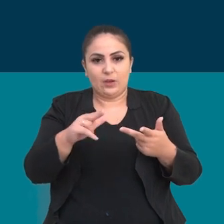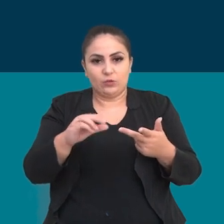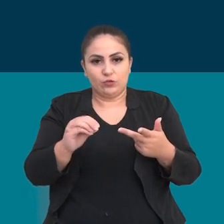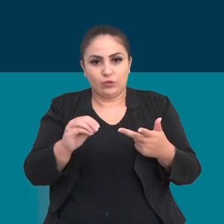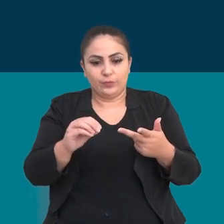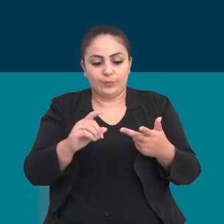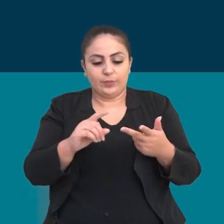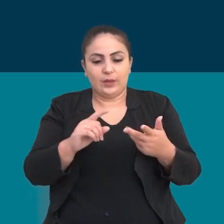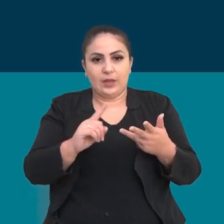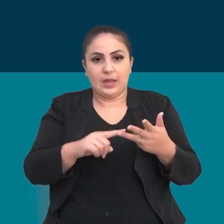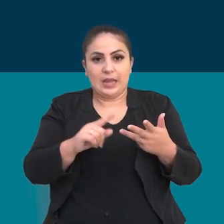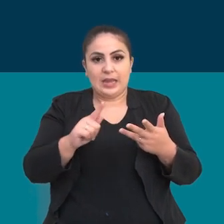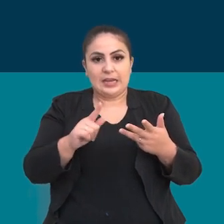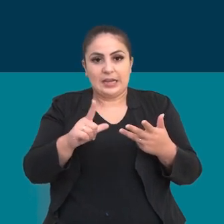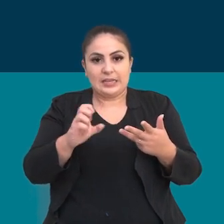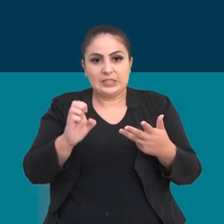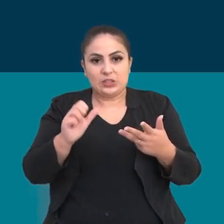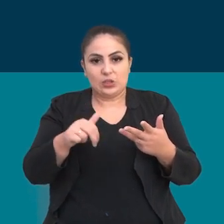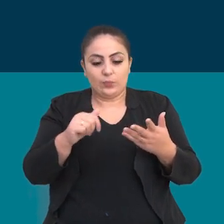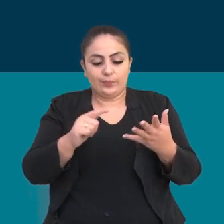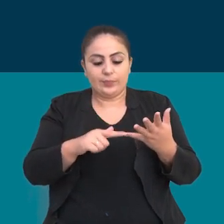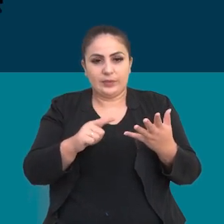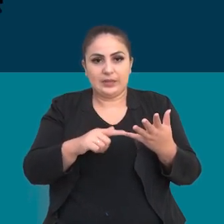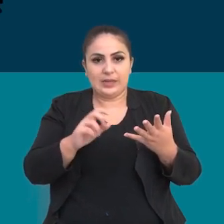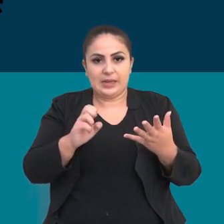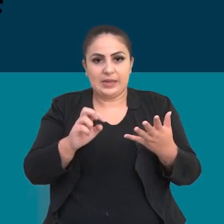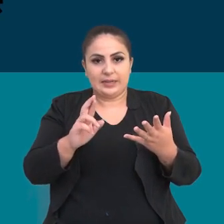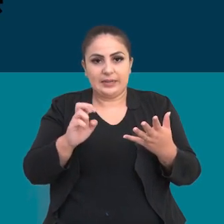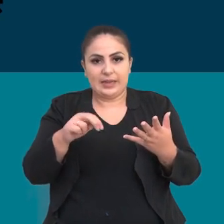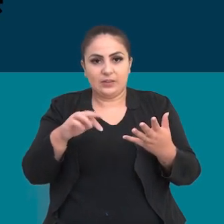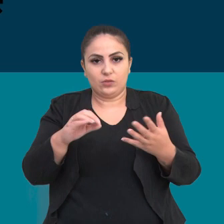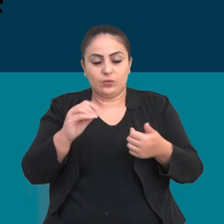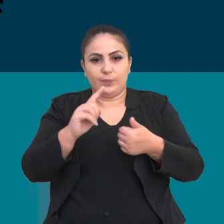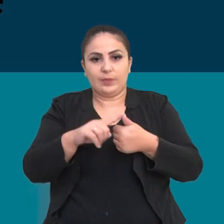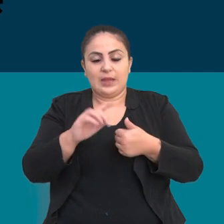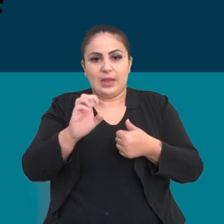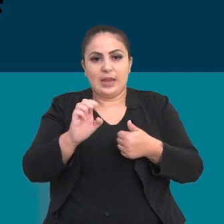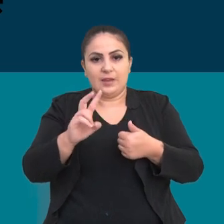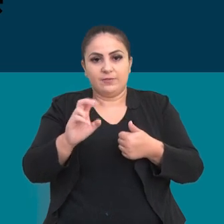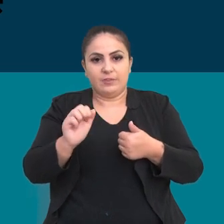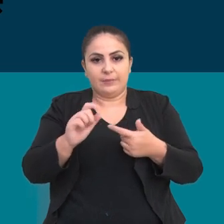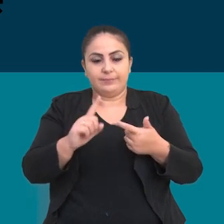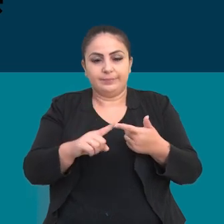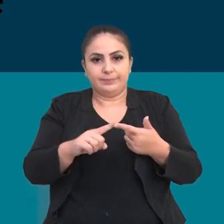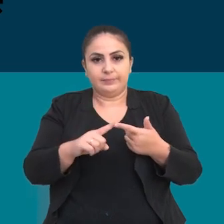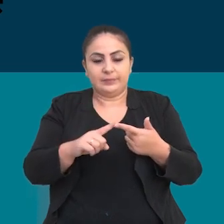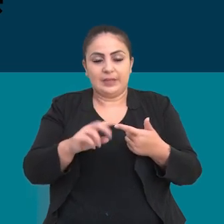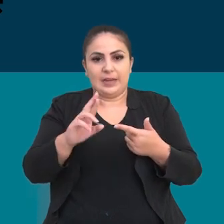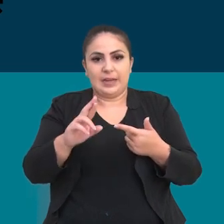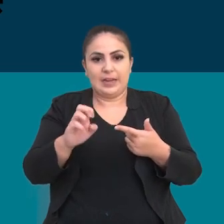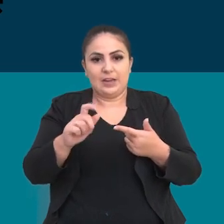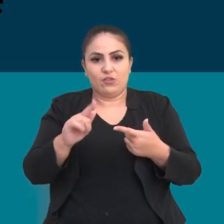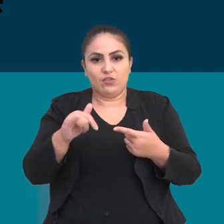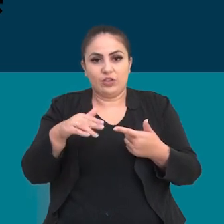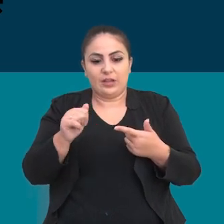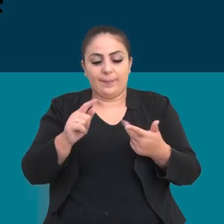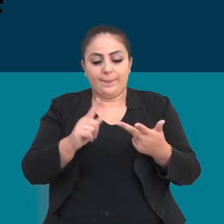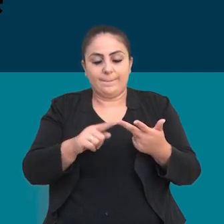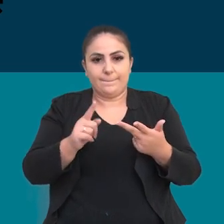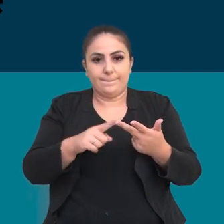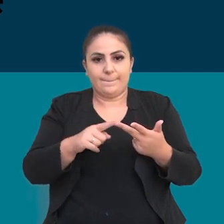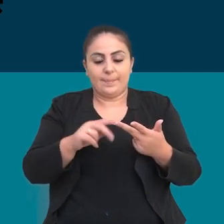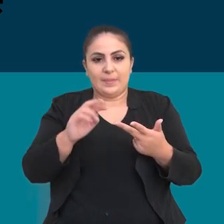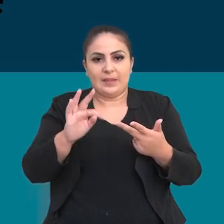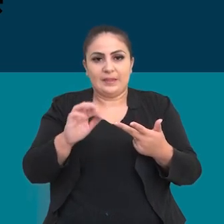Cláudio Rufa Soldá, Gleison Consalter, Ernesto dos Santos, Eva Lorenzato, Regina Costa